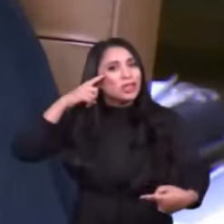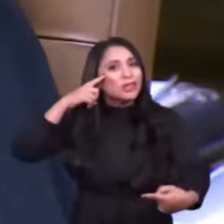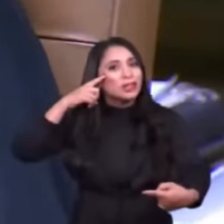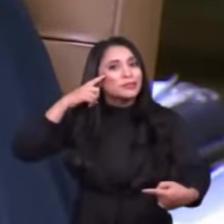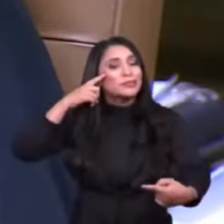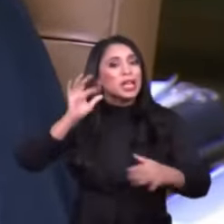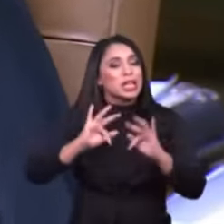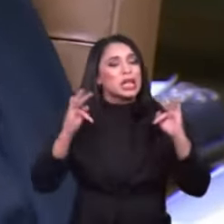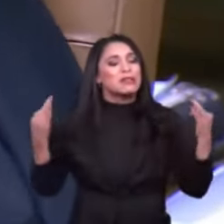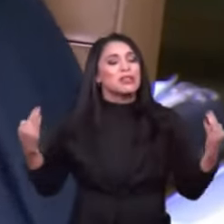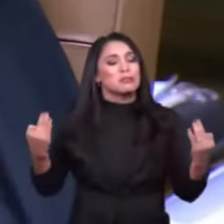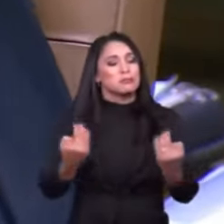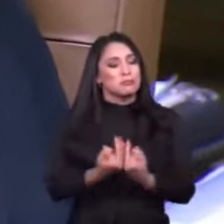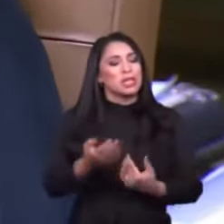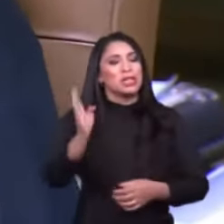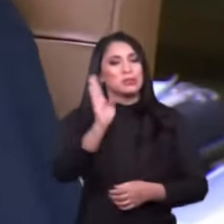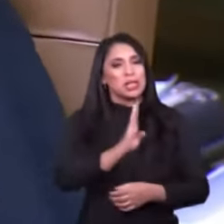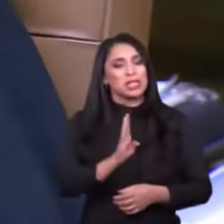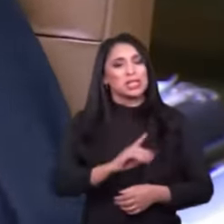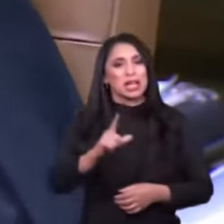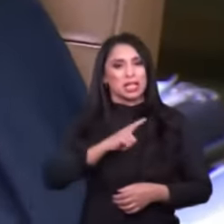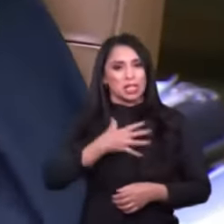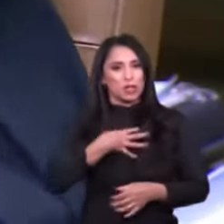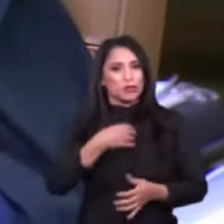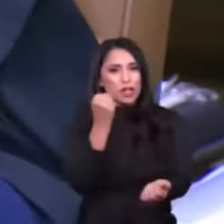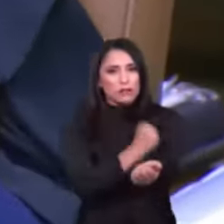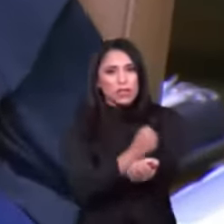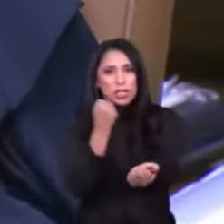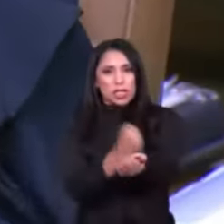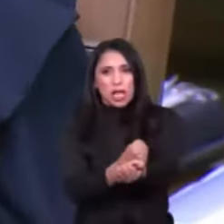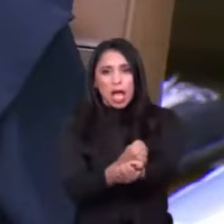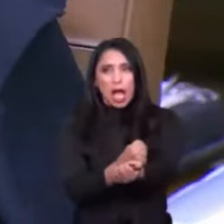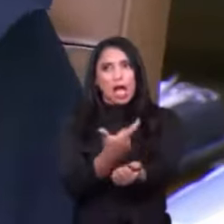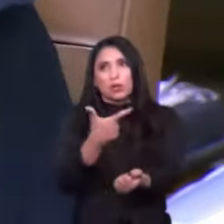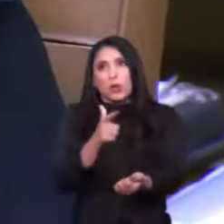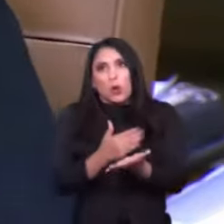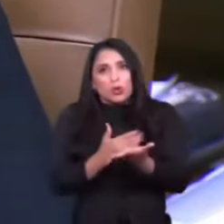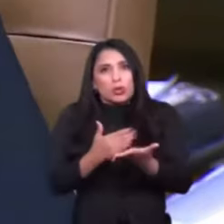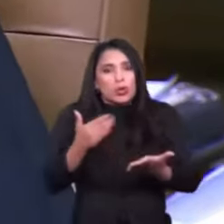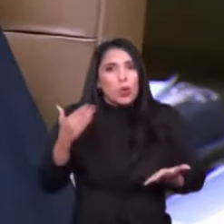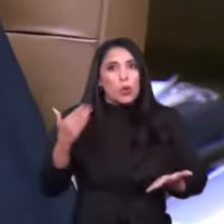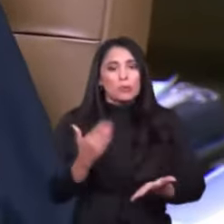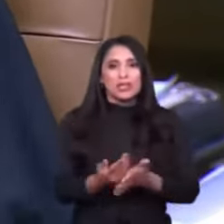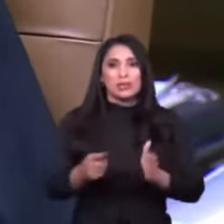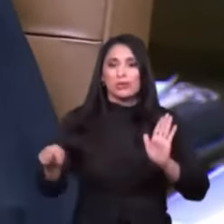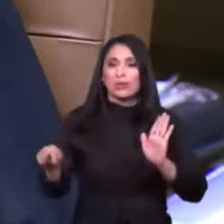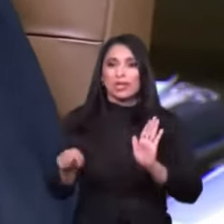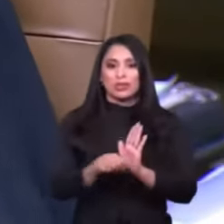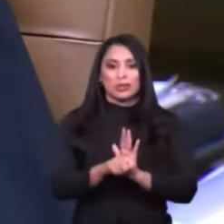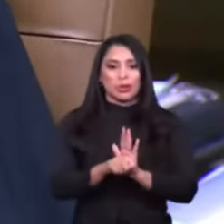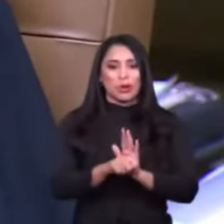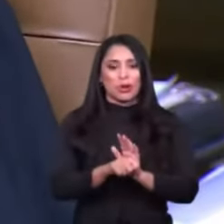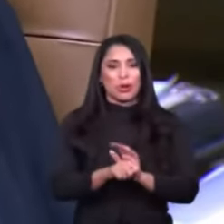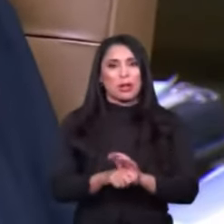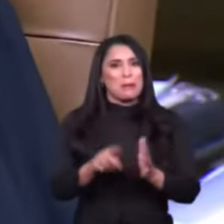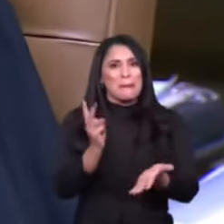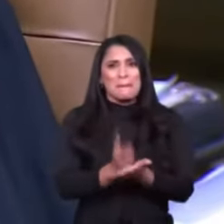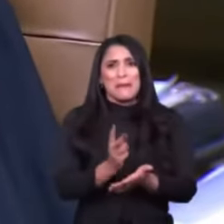da família brasileira que possui um filho viciado ou um iniciático em droga, ainda que seja uma droga